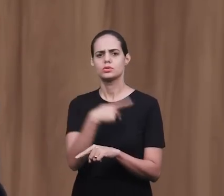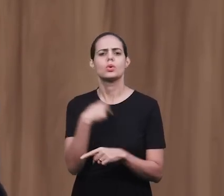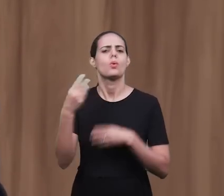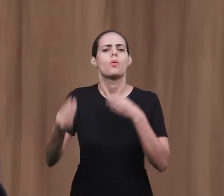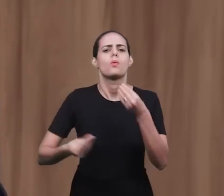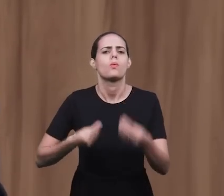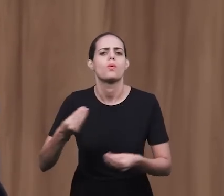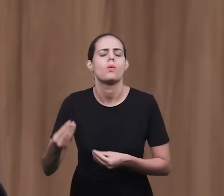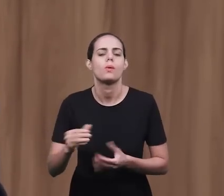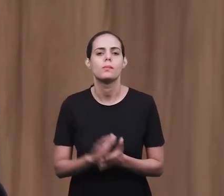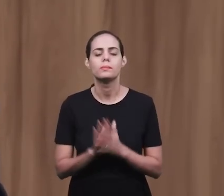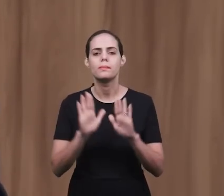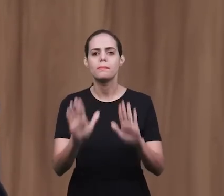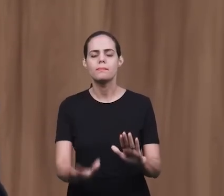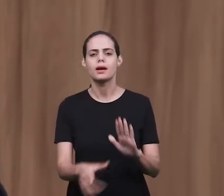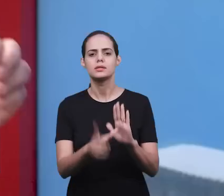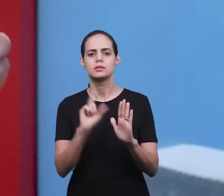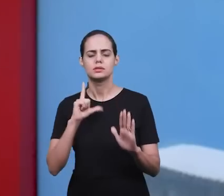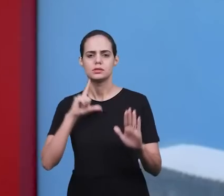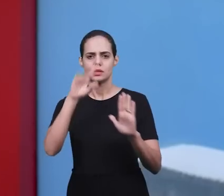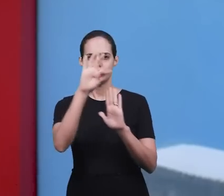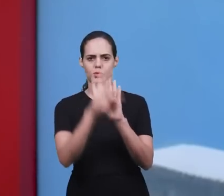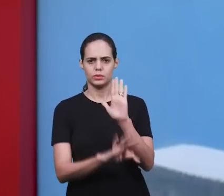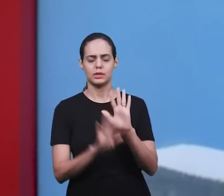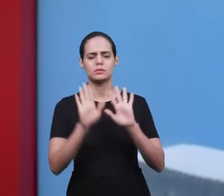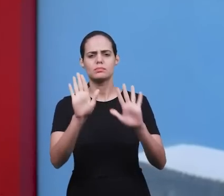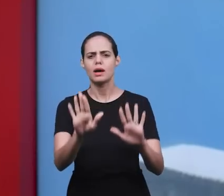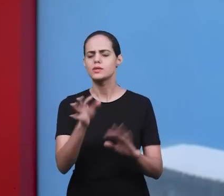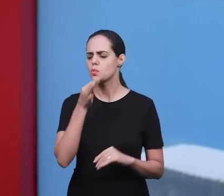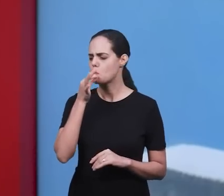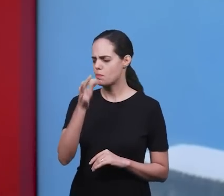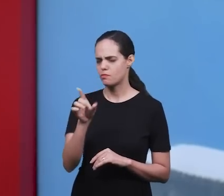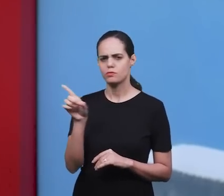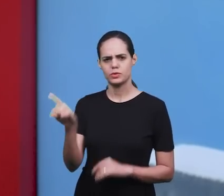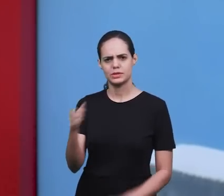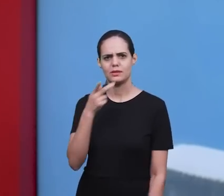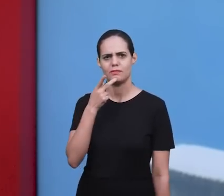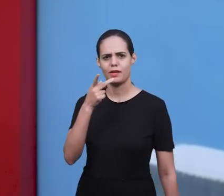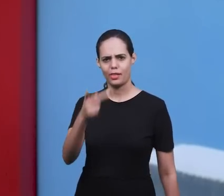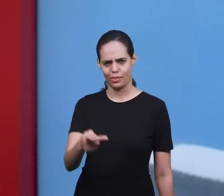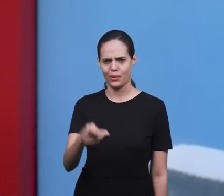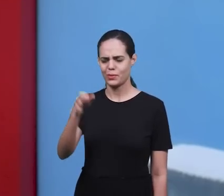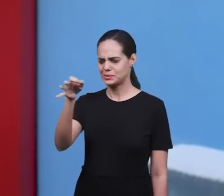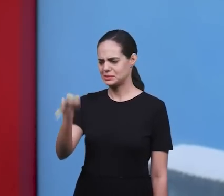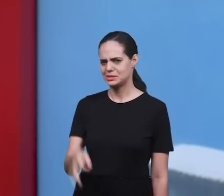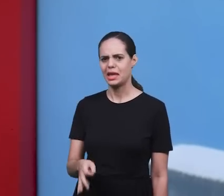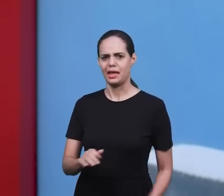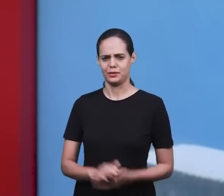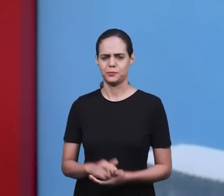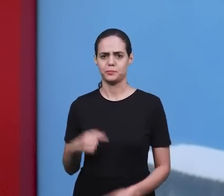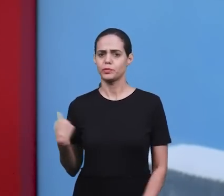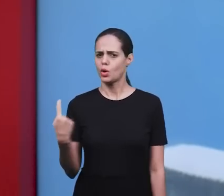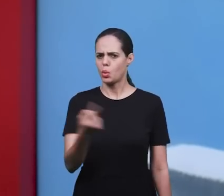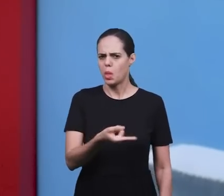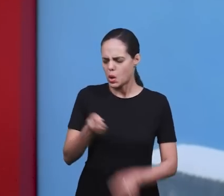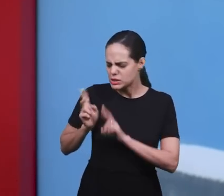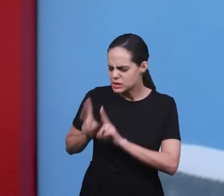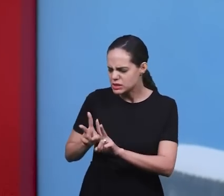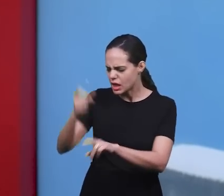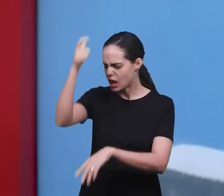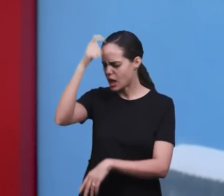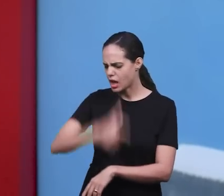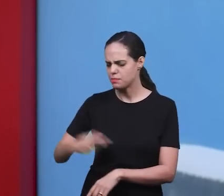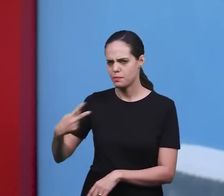um texto, né, para ser lido? Temos. Só um comentário, quando você falou certamente, nós não somos pastores,